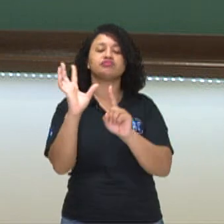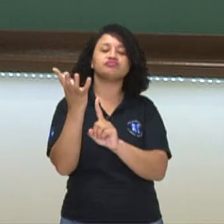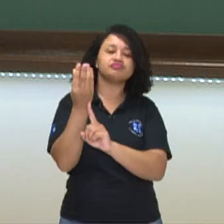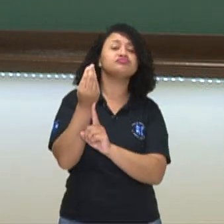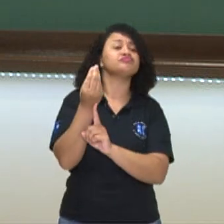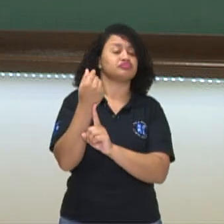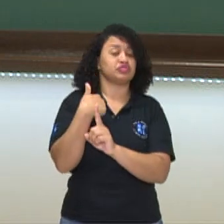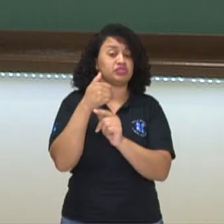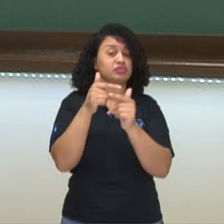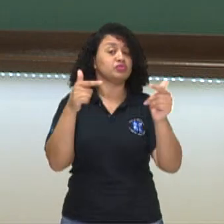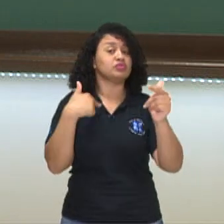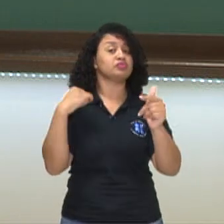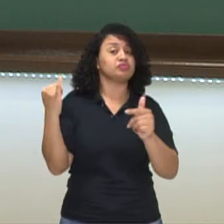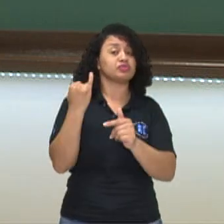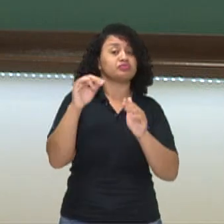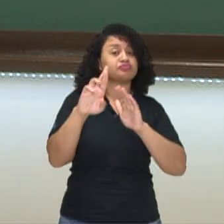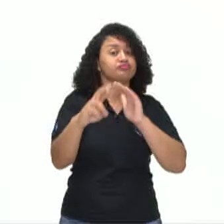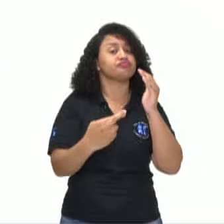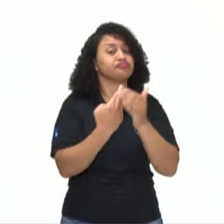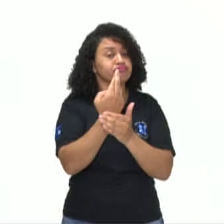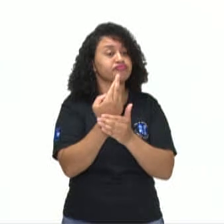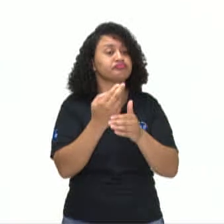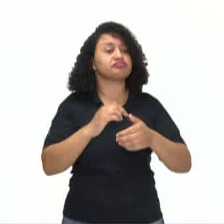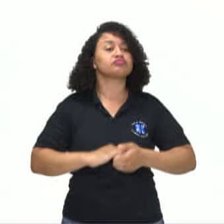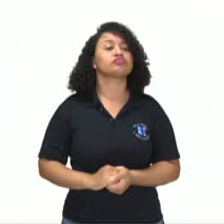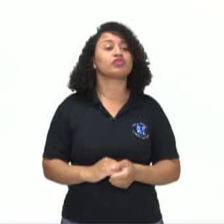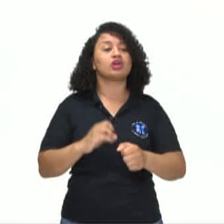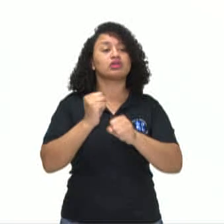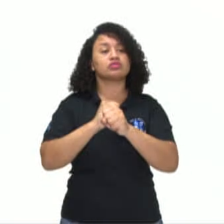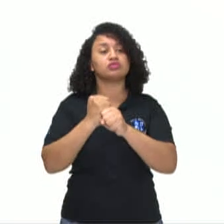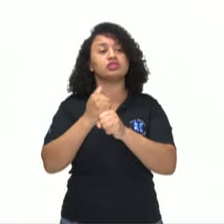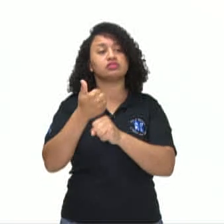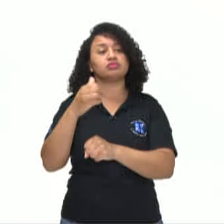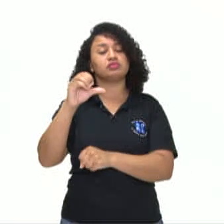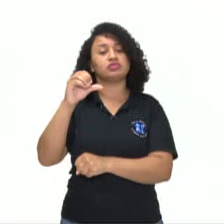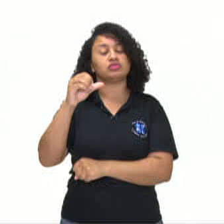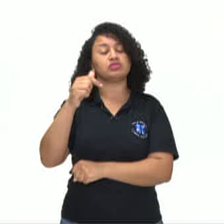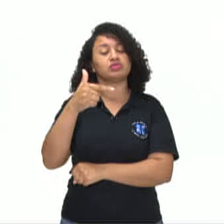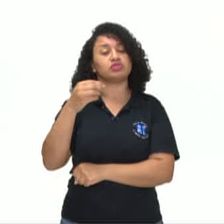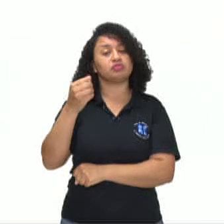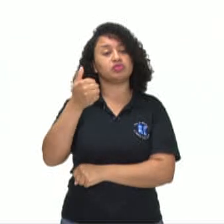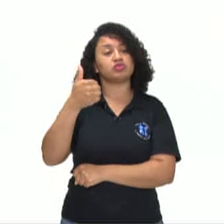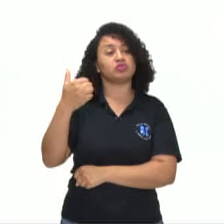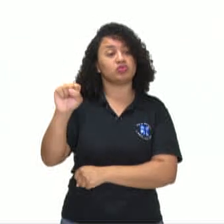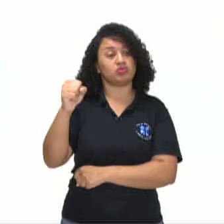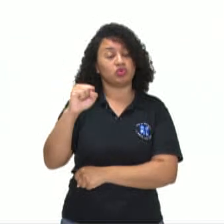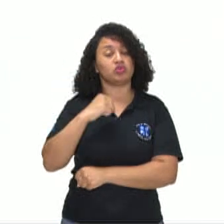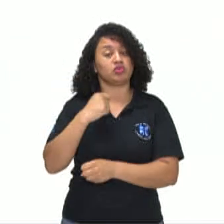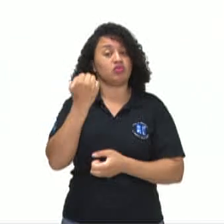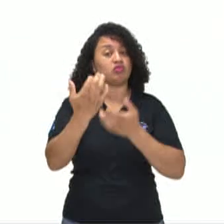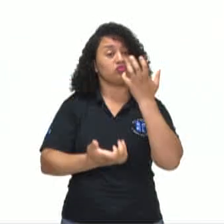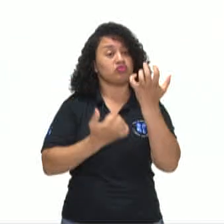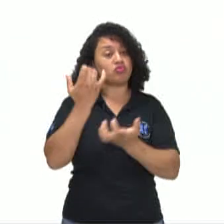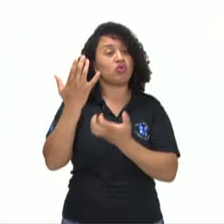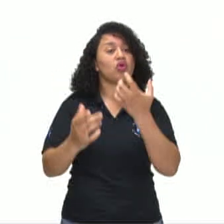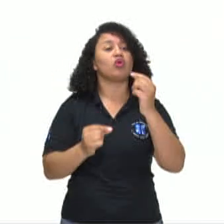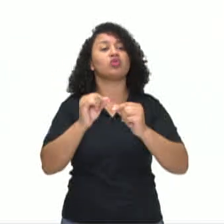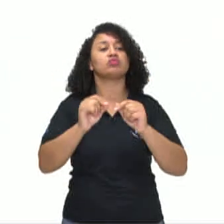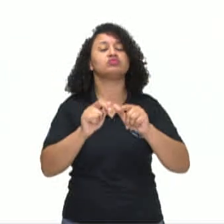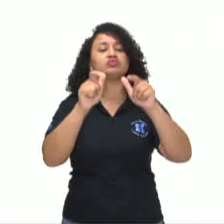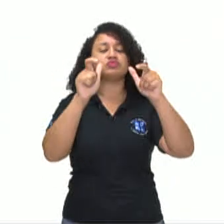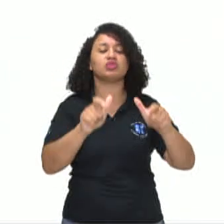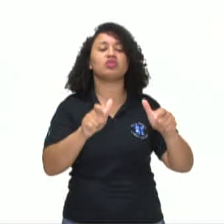obras para o público, né? No ano de 2018, um incêndio de grandes proporções destruiu o prédio